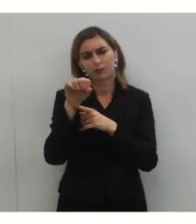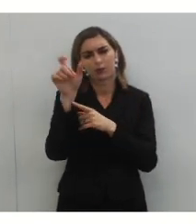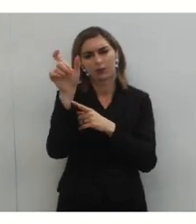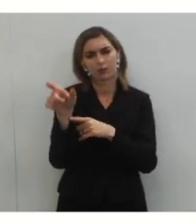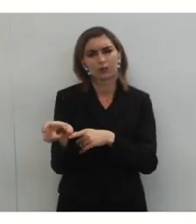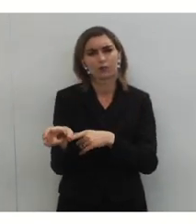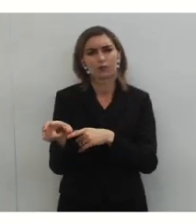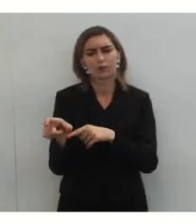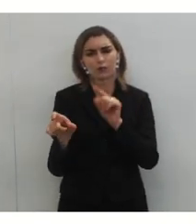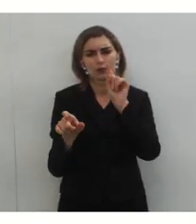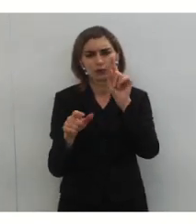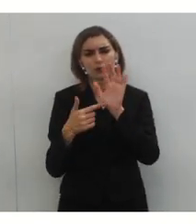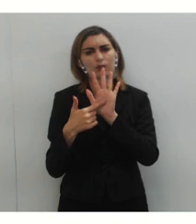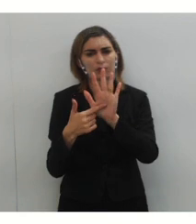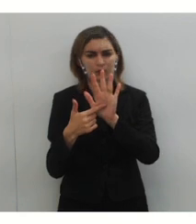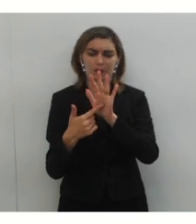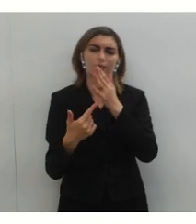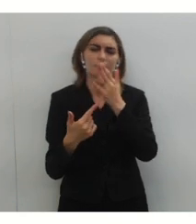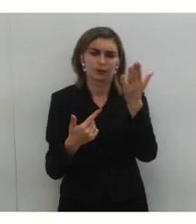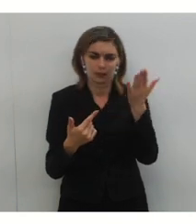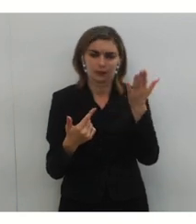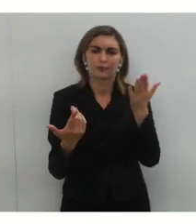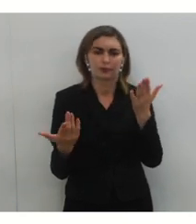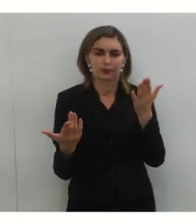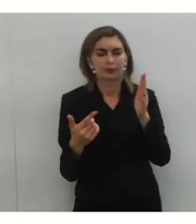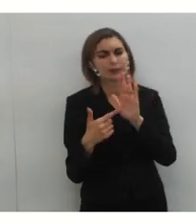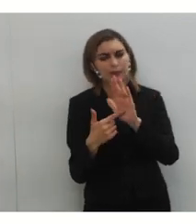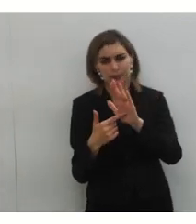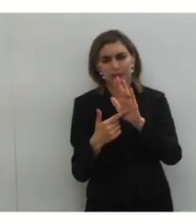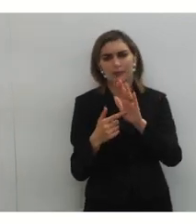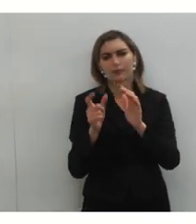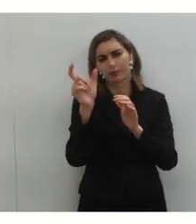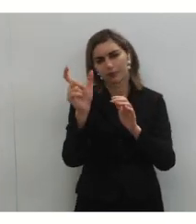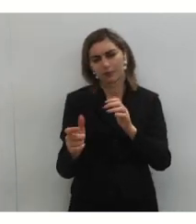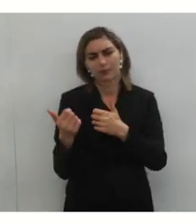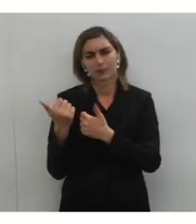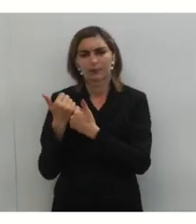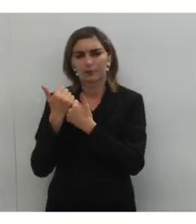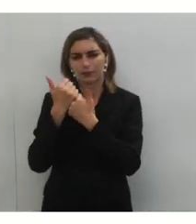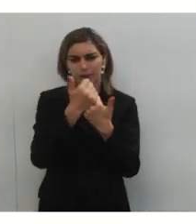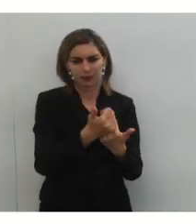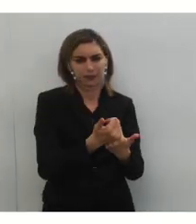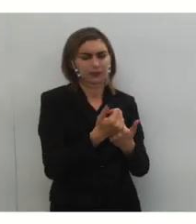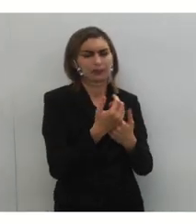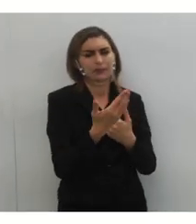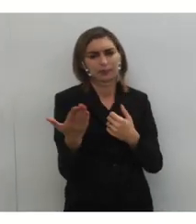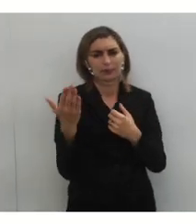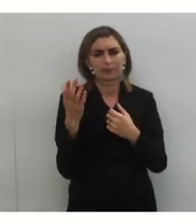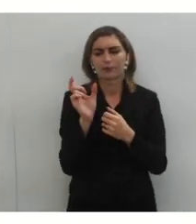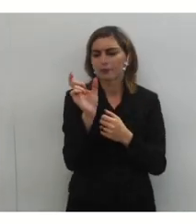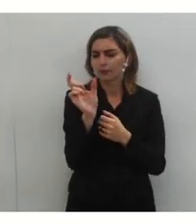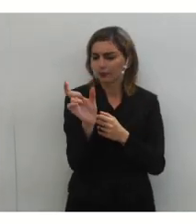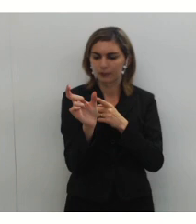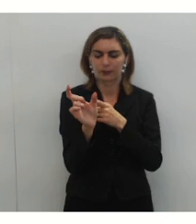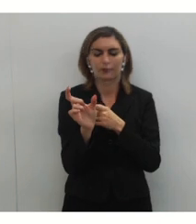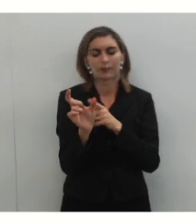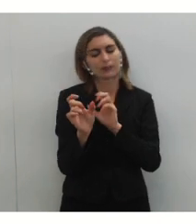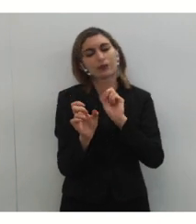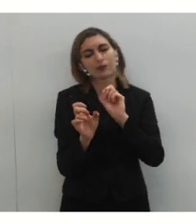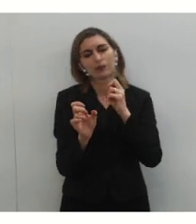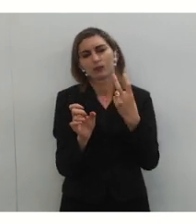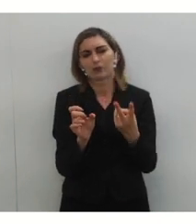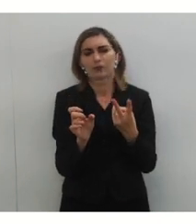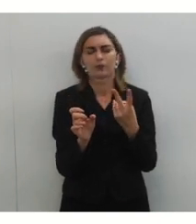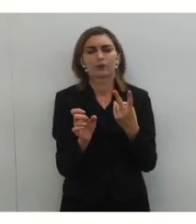está aparecendo, né? Ele está sendo representado por uma palavra